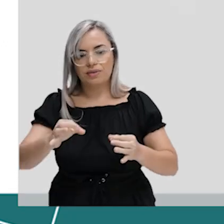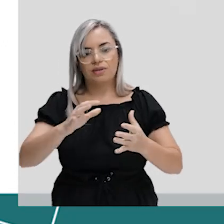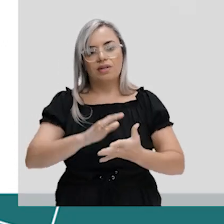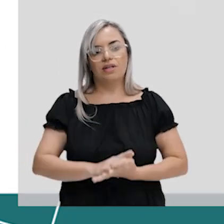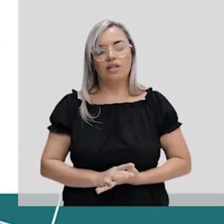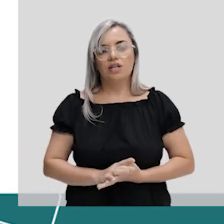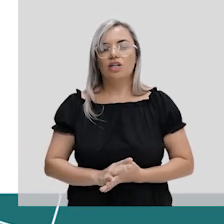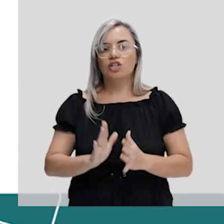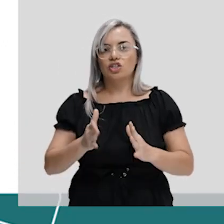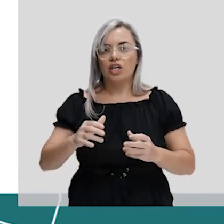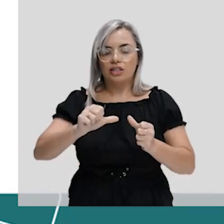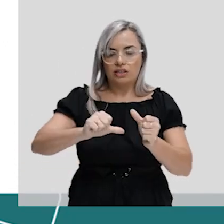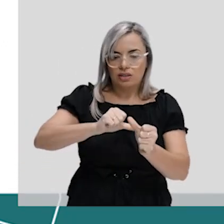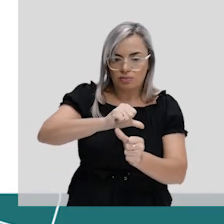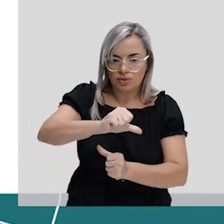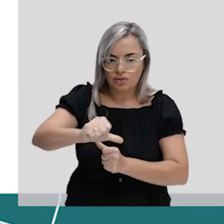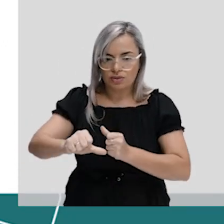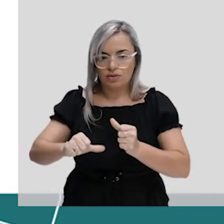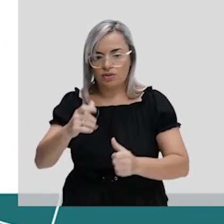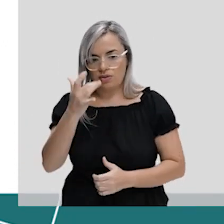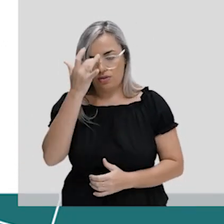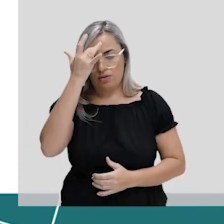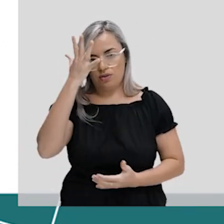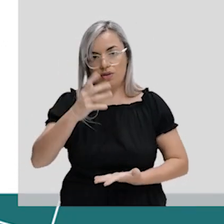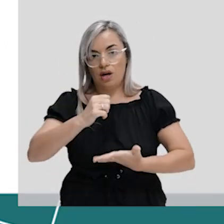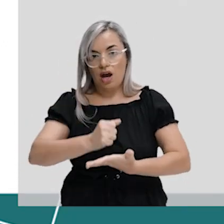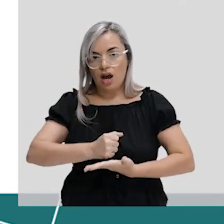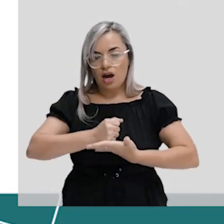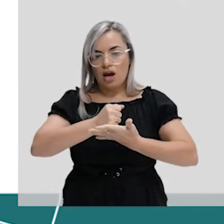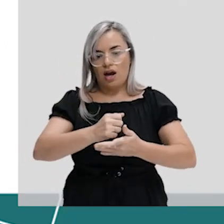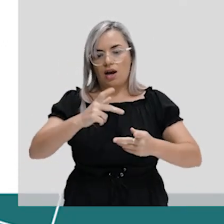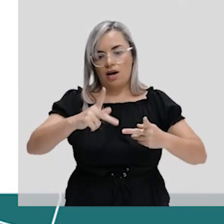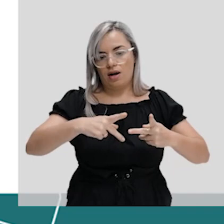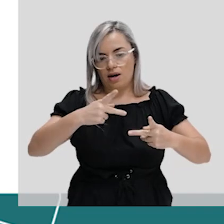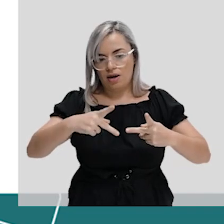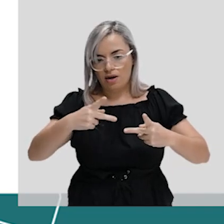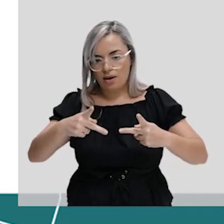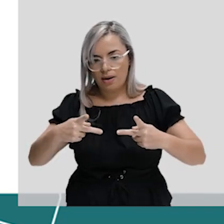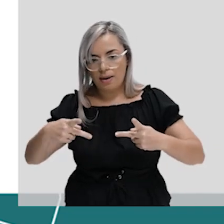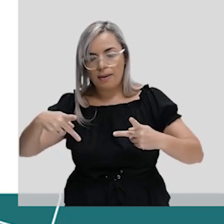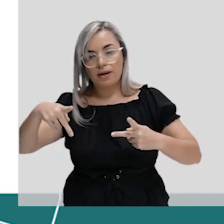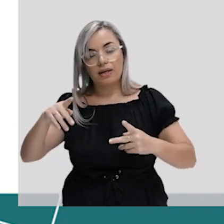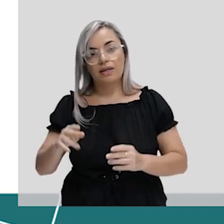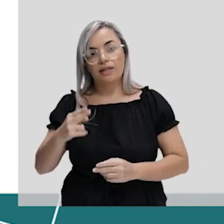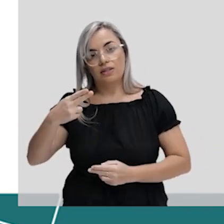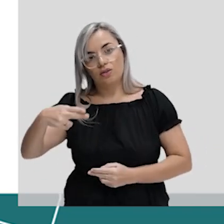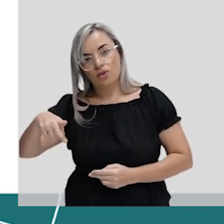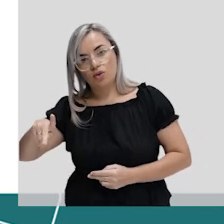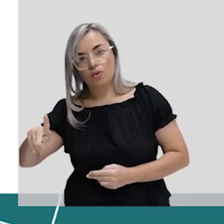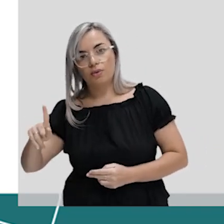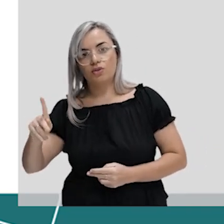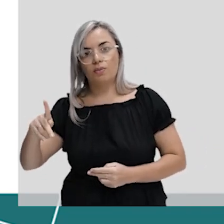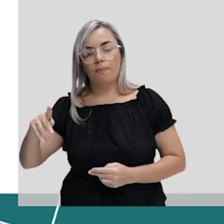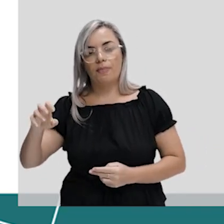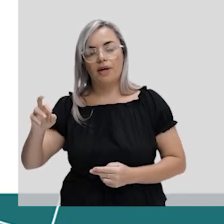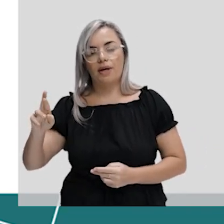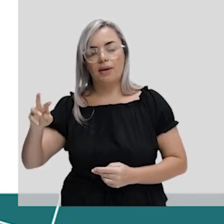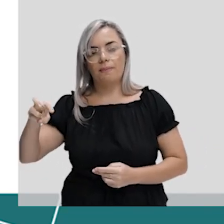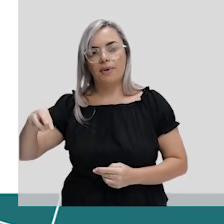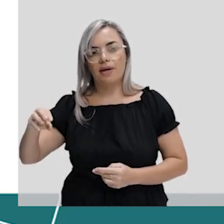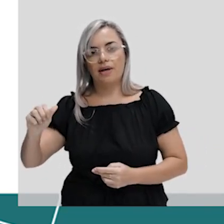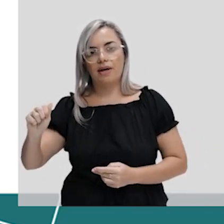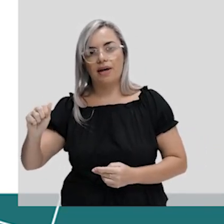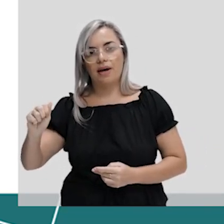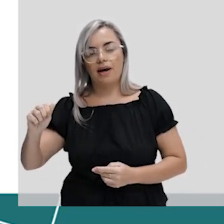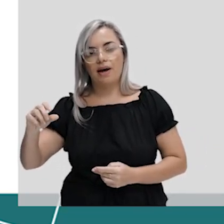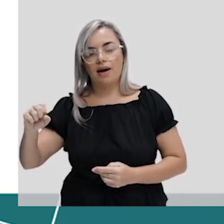de quê? De proteínas, que a gente chama de permeases, tá, pessoal? E a osmose? A osmose, ela